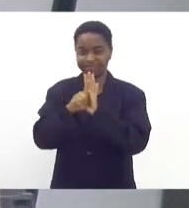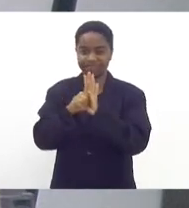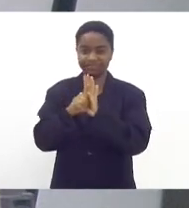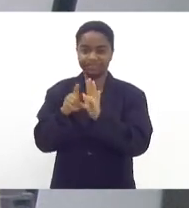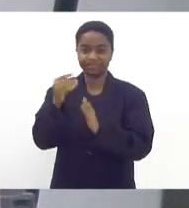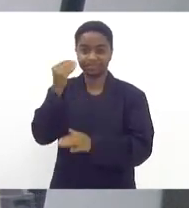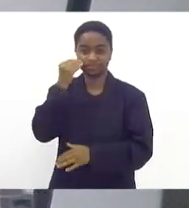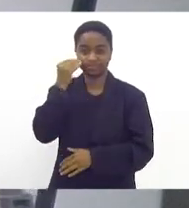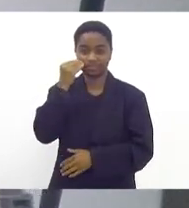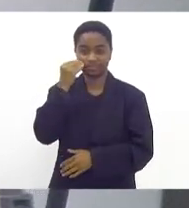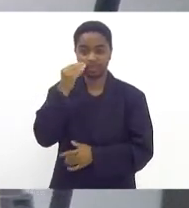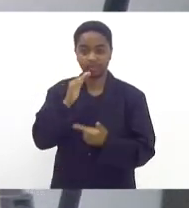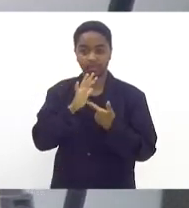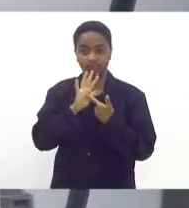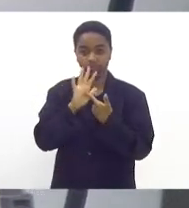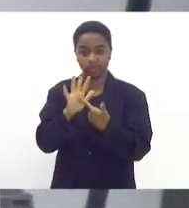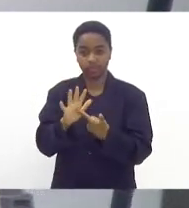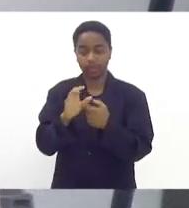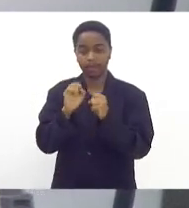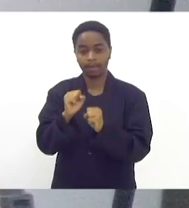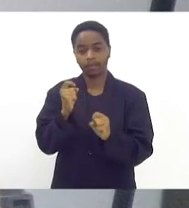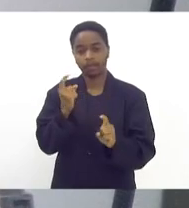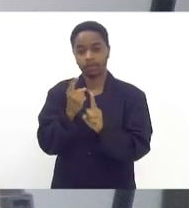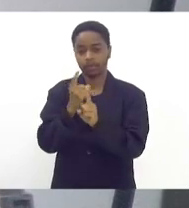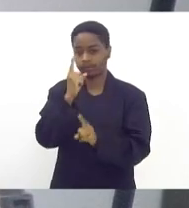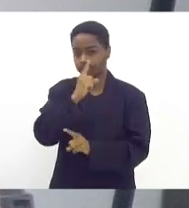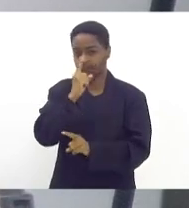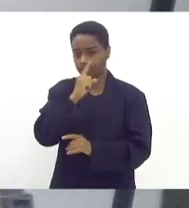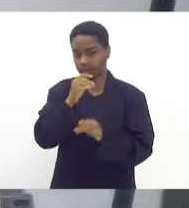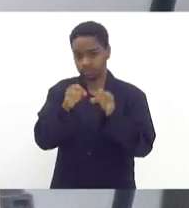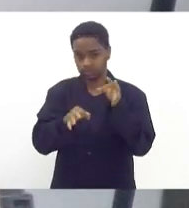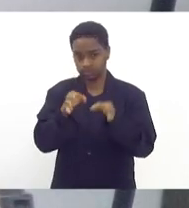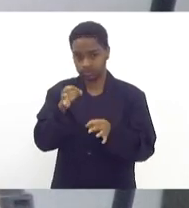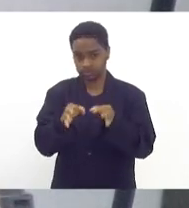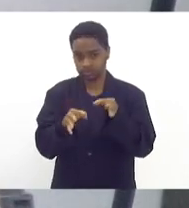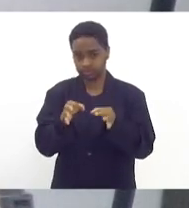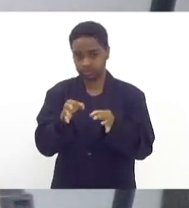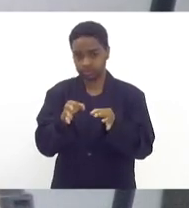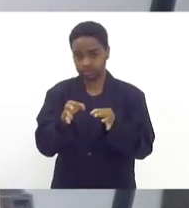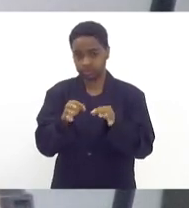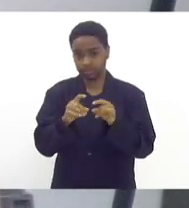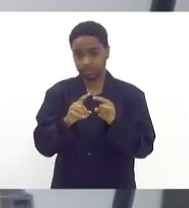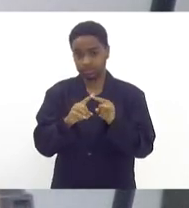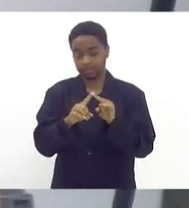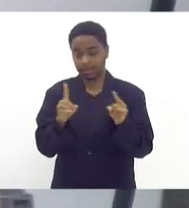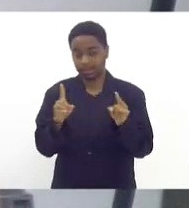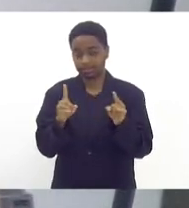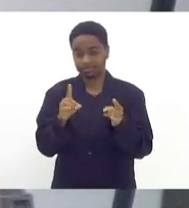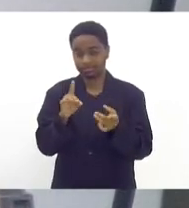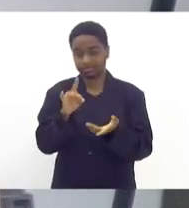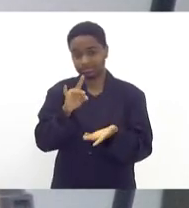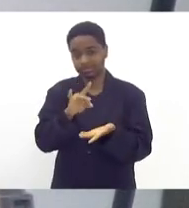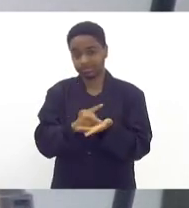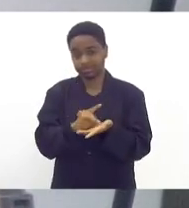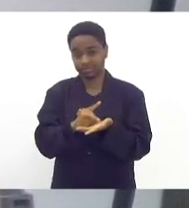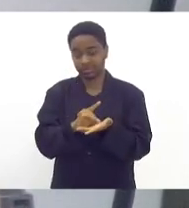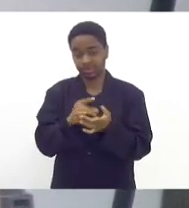Lembrando que isso pode até achar alguma brecha na na justiça na legalidade Mas isso é totalmente